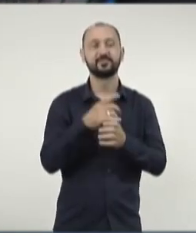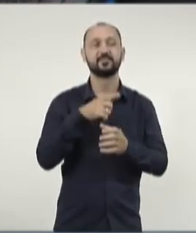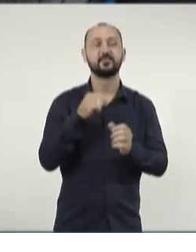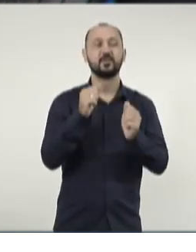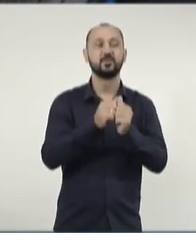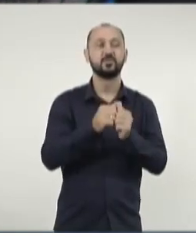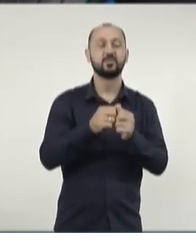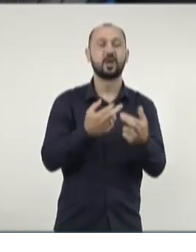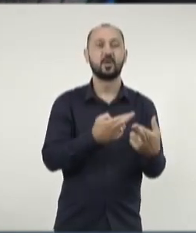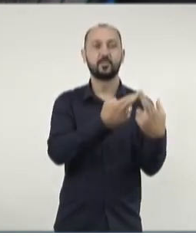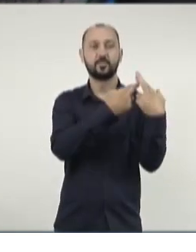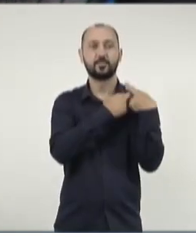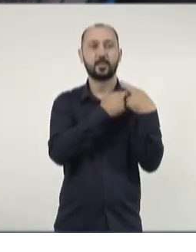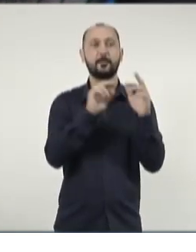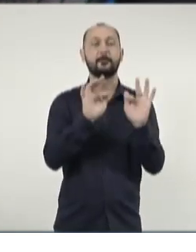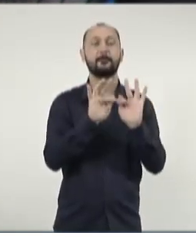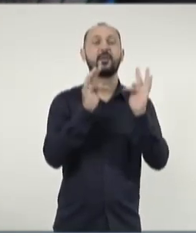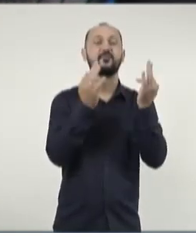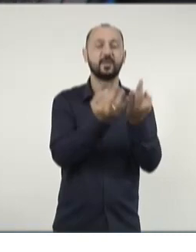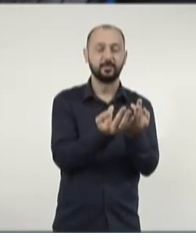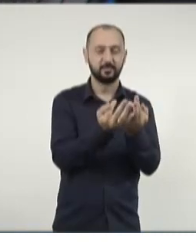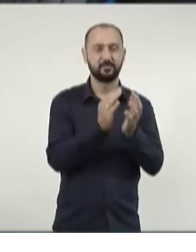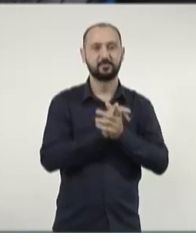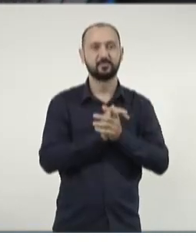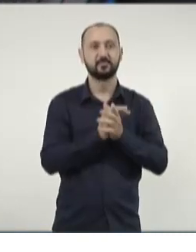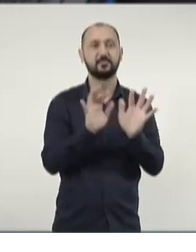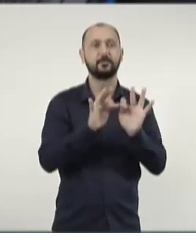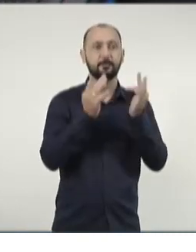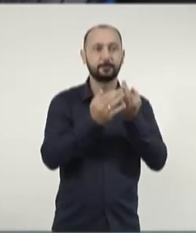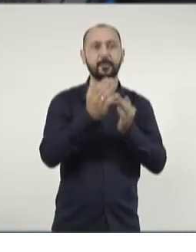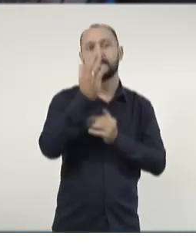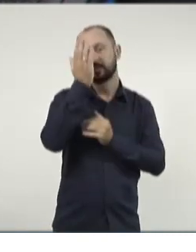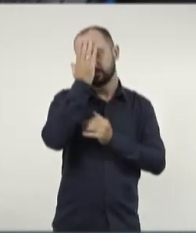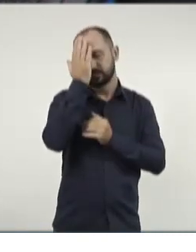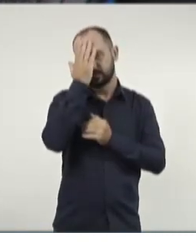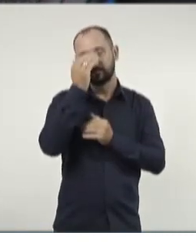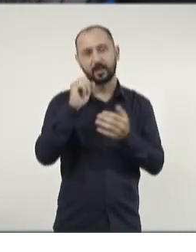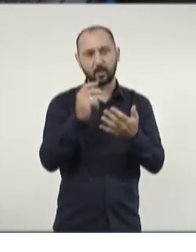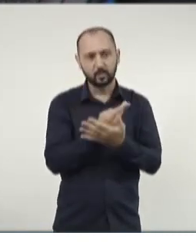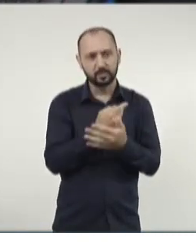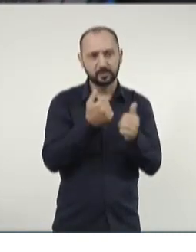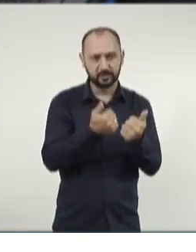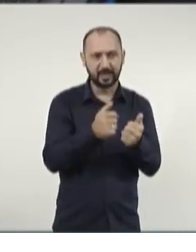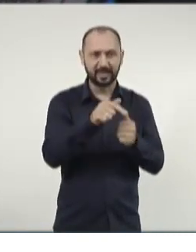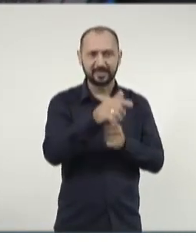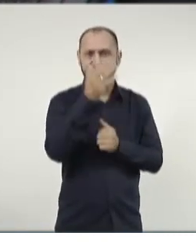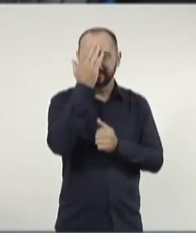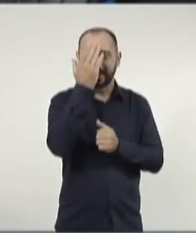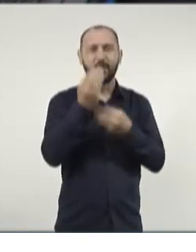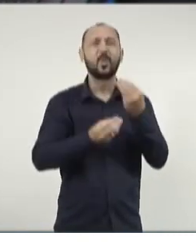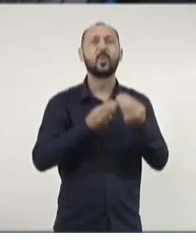a competência para a família, quer dizer, a família sabe o que está acontecendo, exatamente como que está